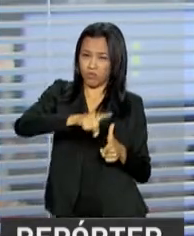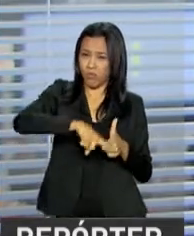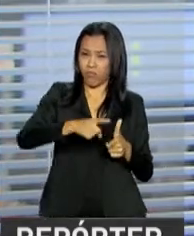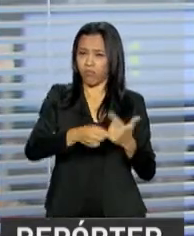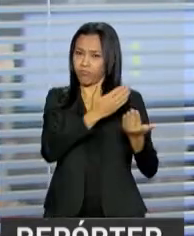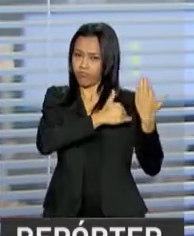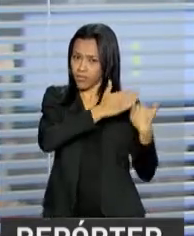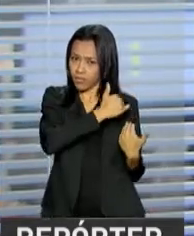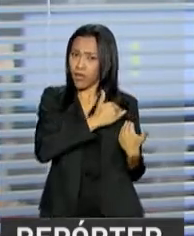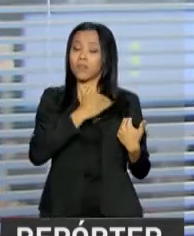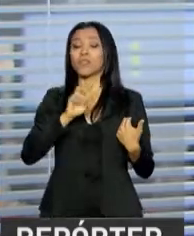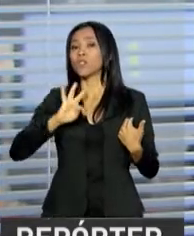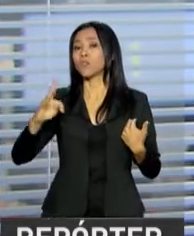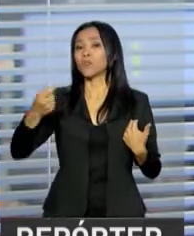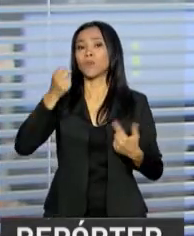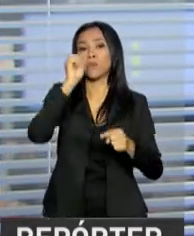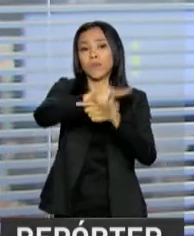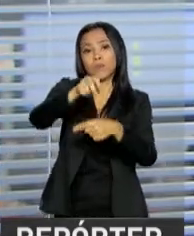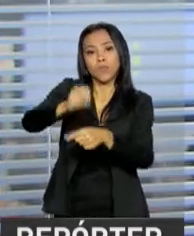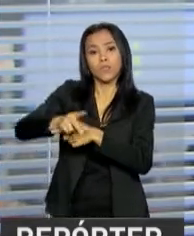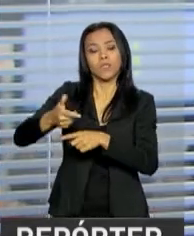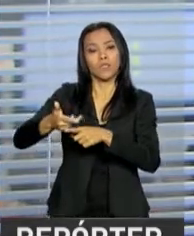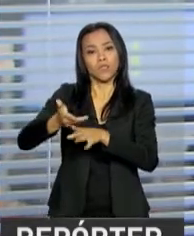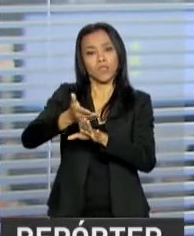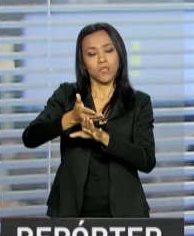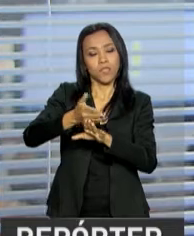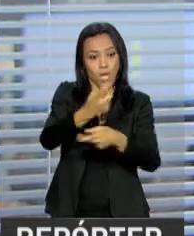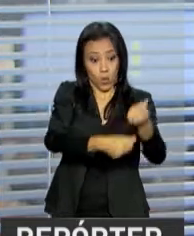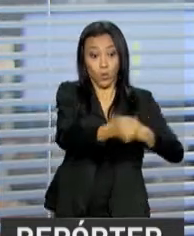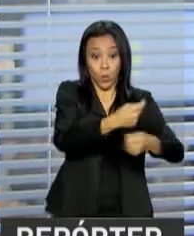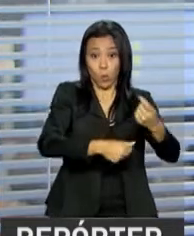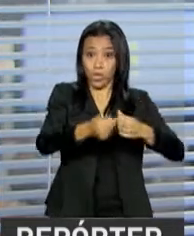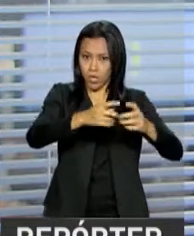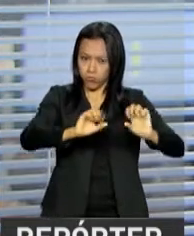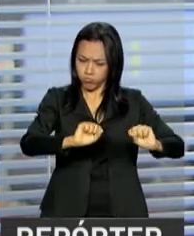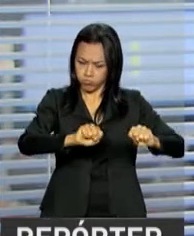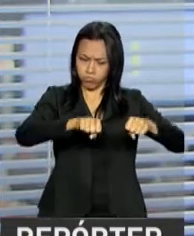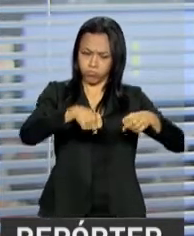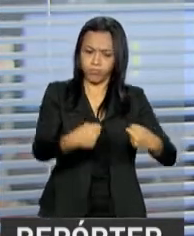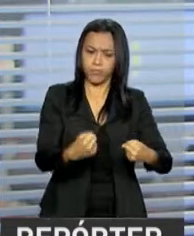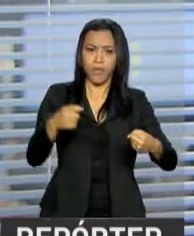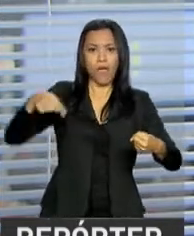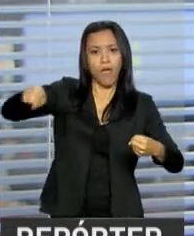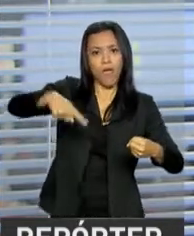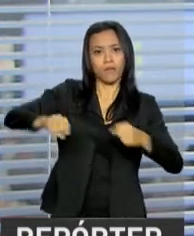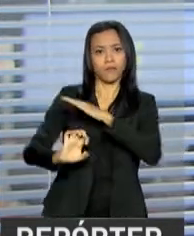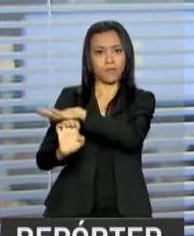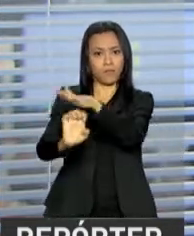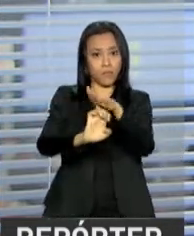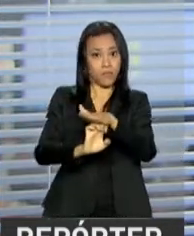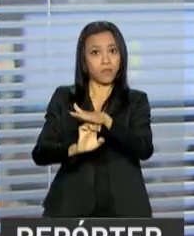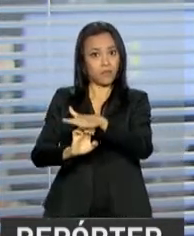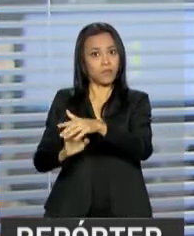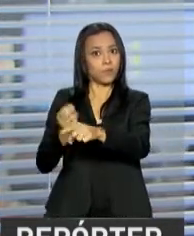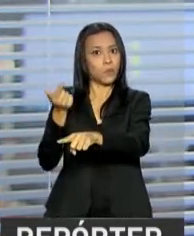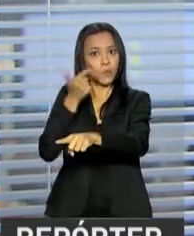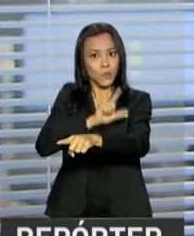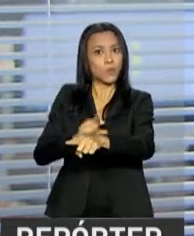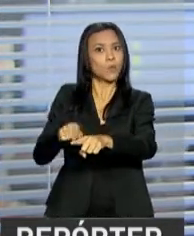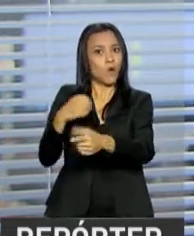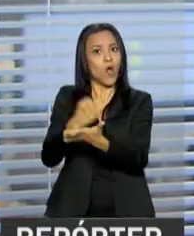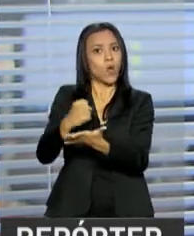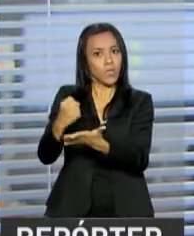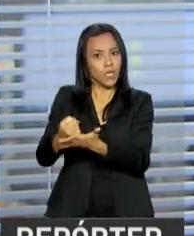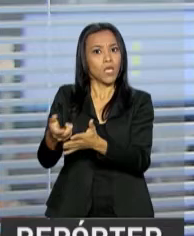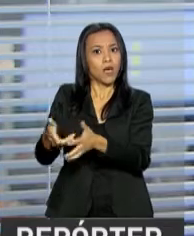empregos que foram gerados aí desde que a economia começou a ter uma retomada o ano passado é todos os empregos que foram gerados